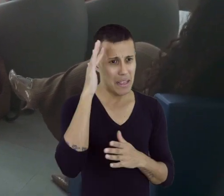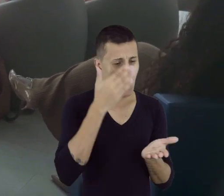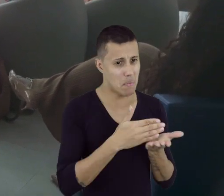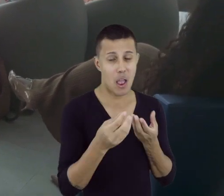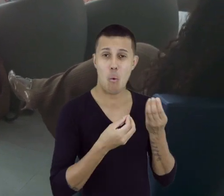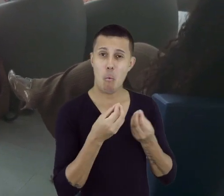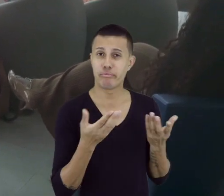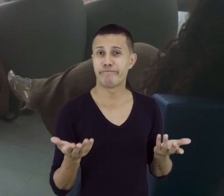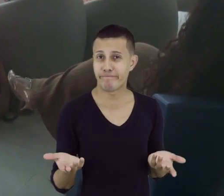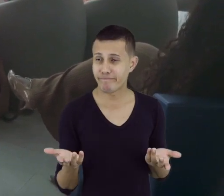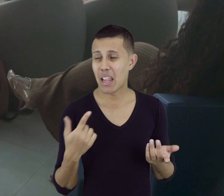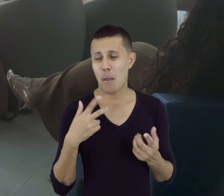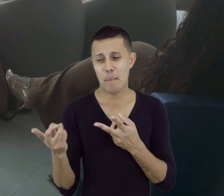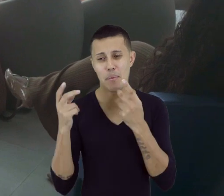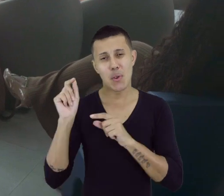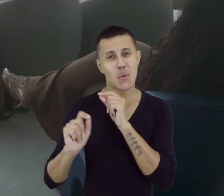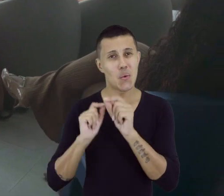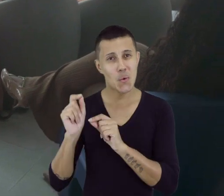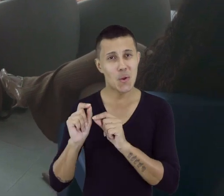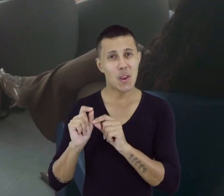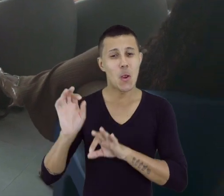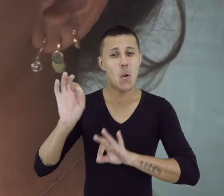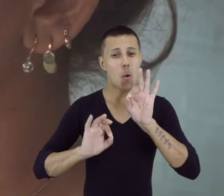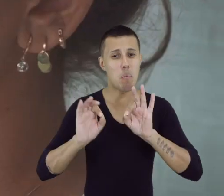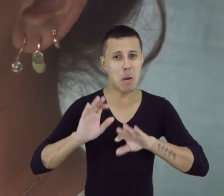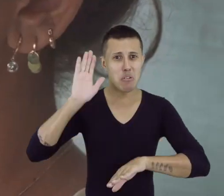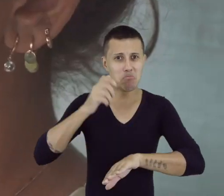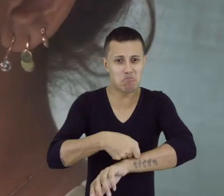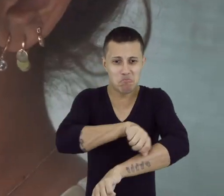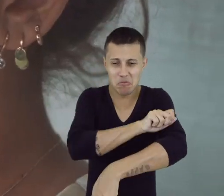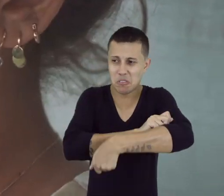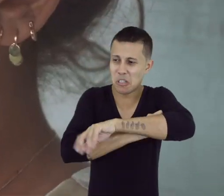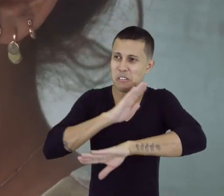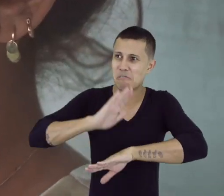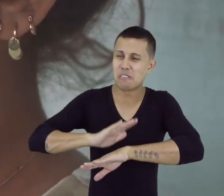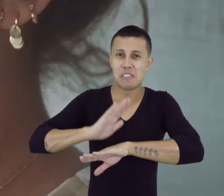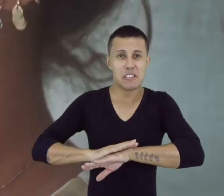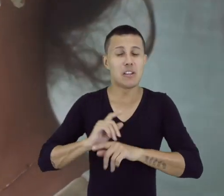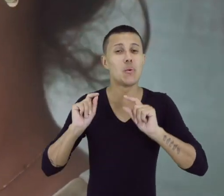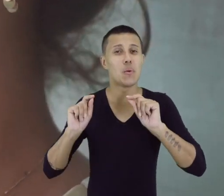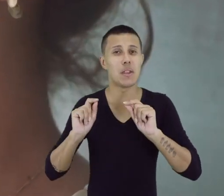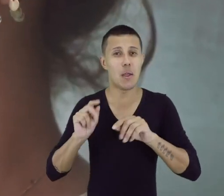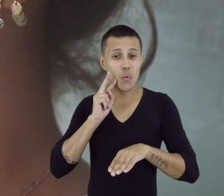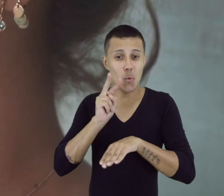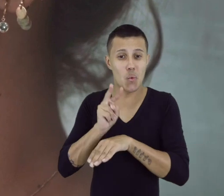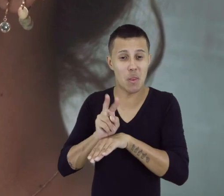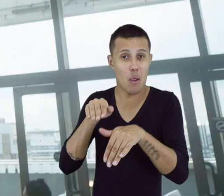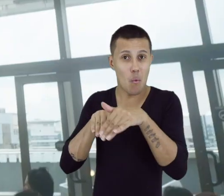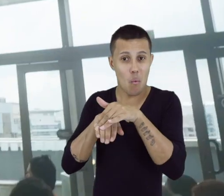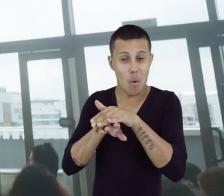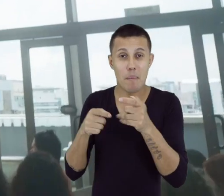de algum jeito. E eu percebi que para eu poder tirar esses planos do papel e começar, eu precisava